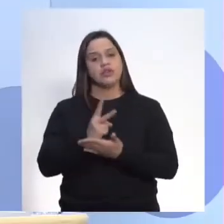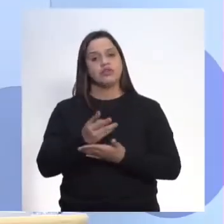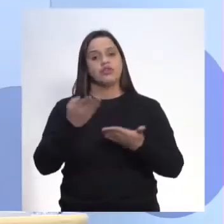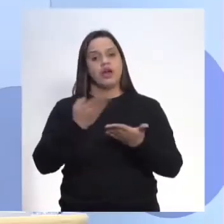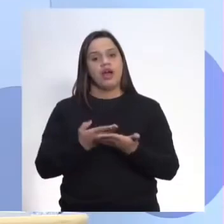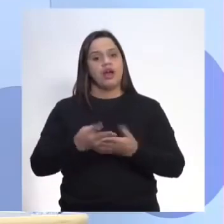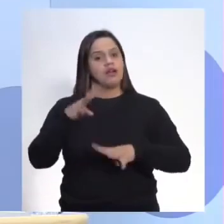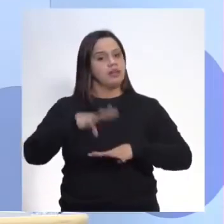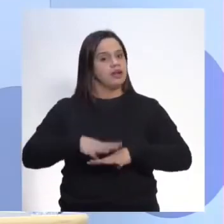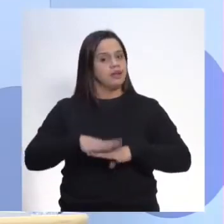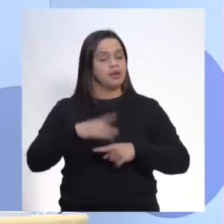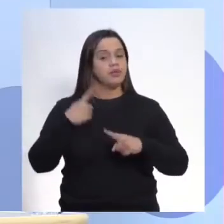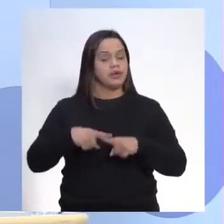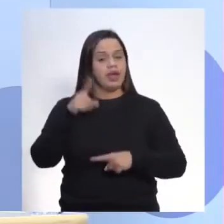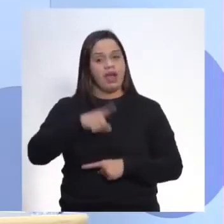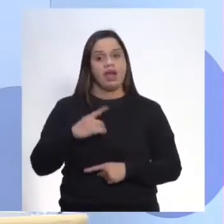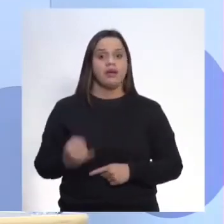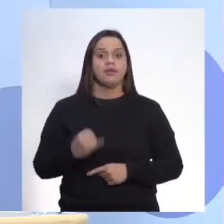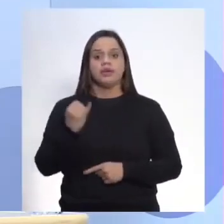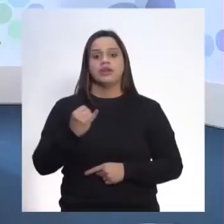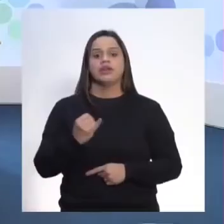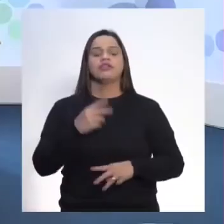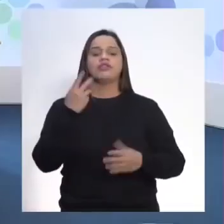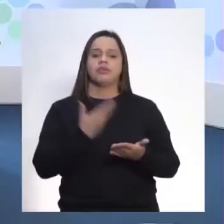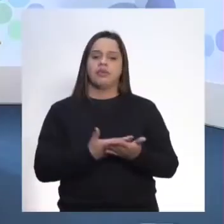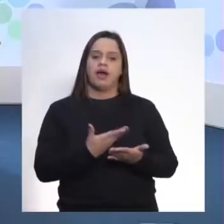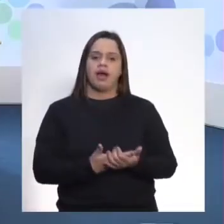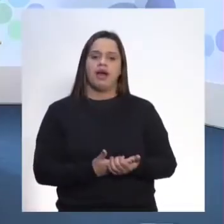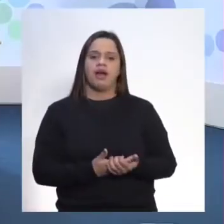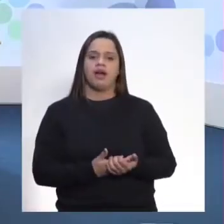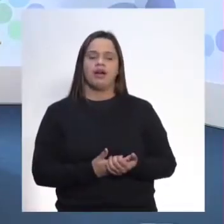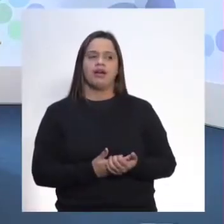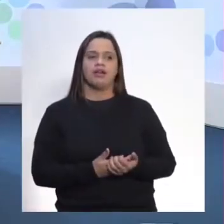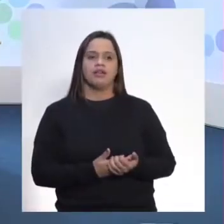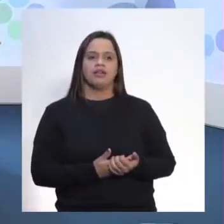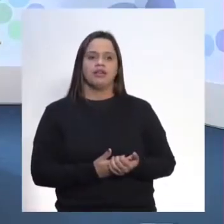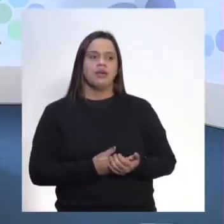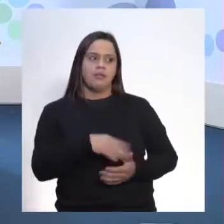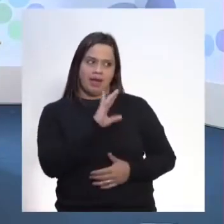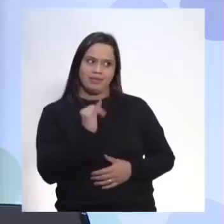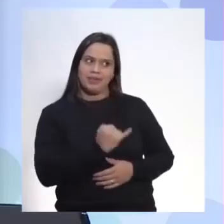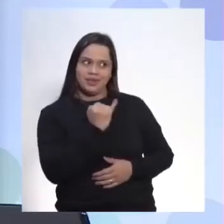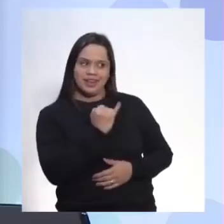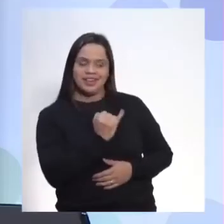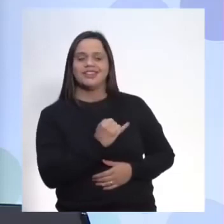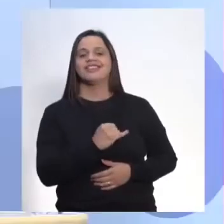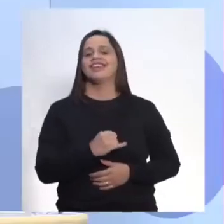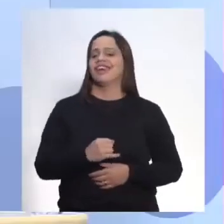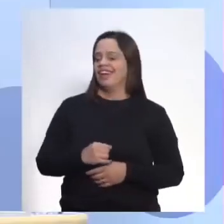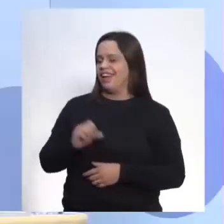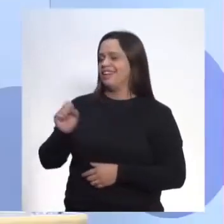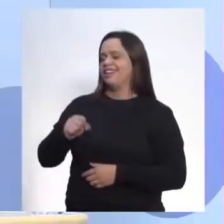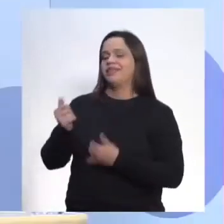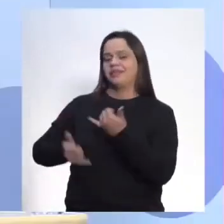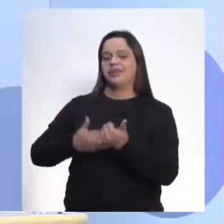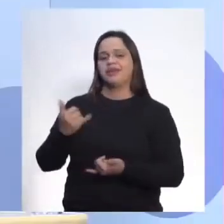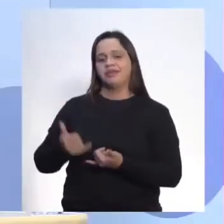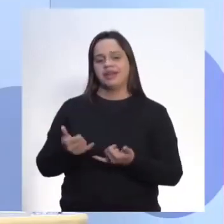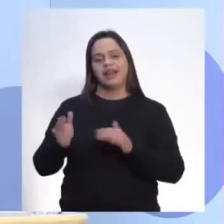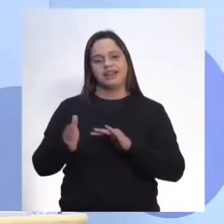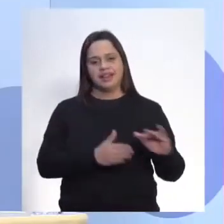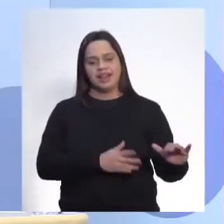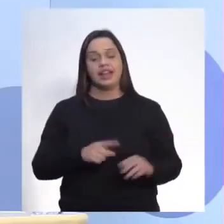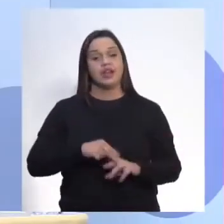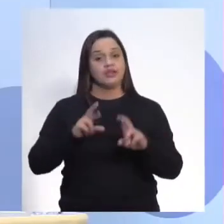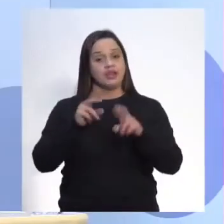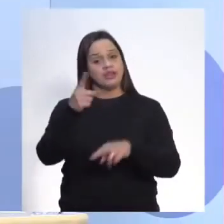aulas de matemática, que é muito importante, uma matéria mais importante. Top! Mas brincadeiras à parte,